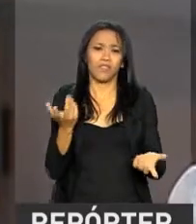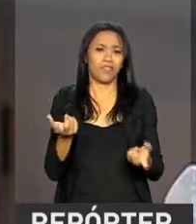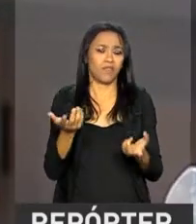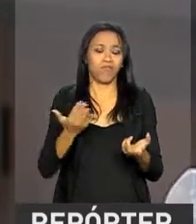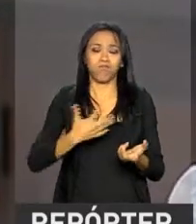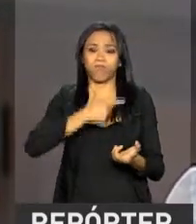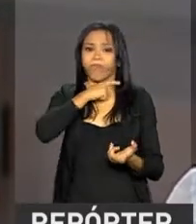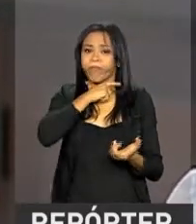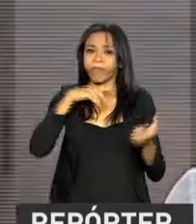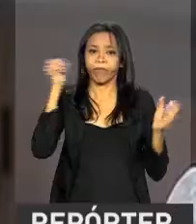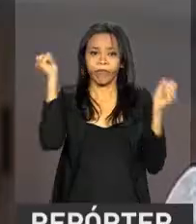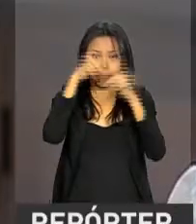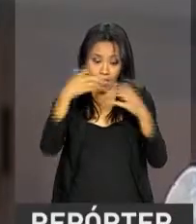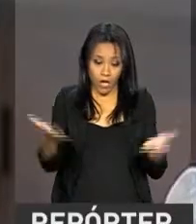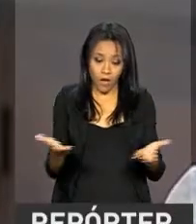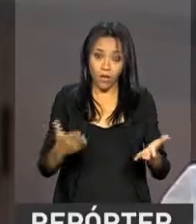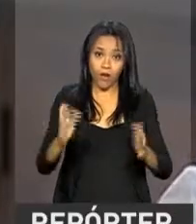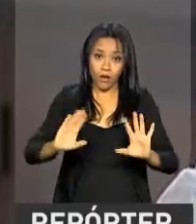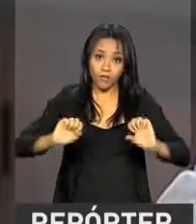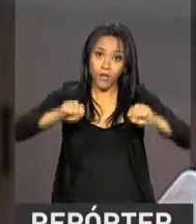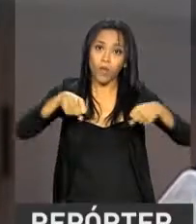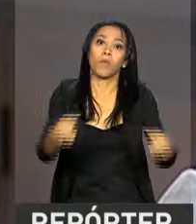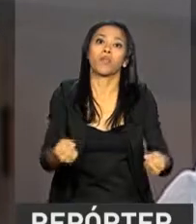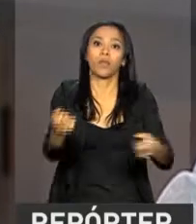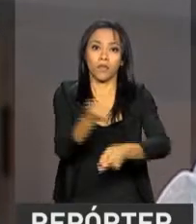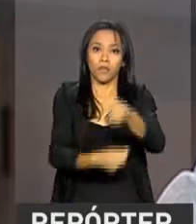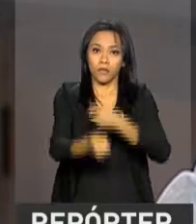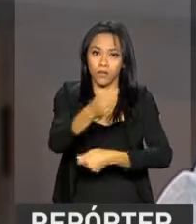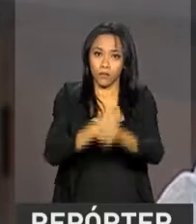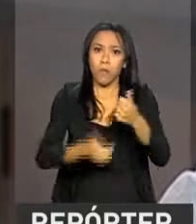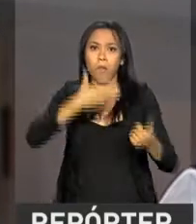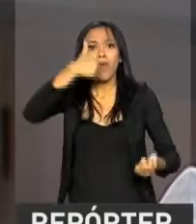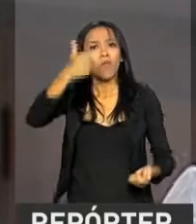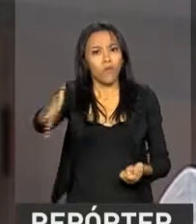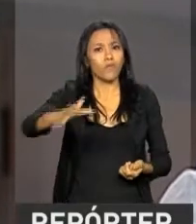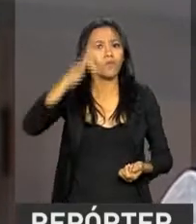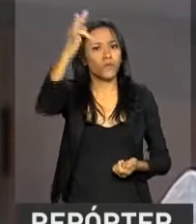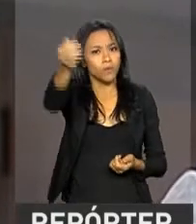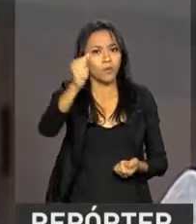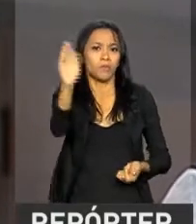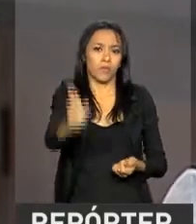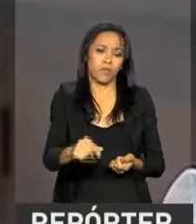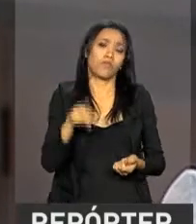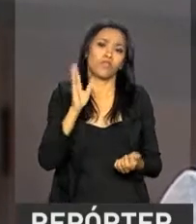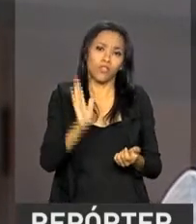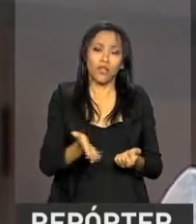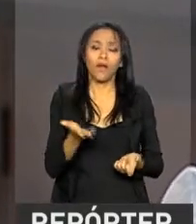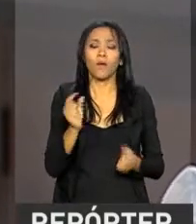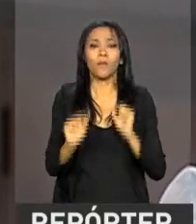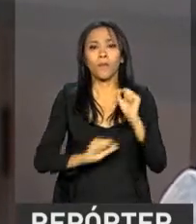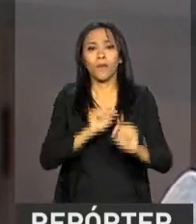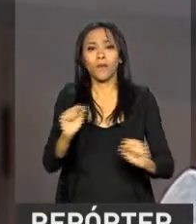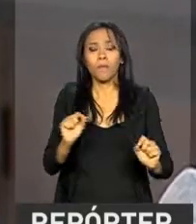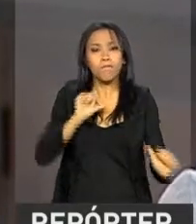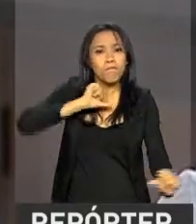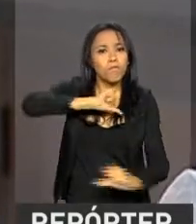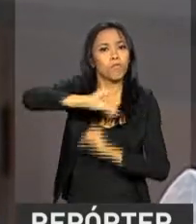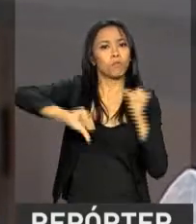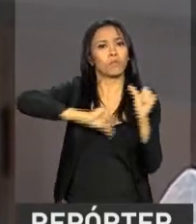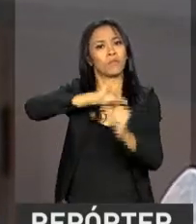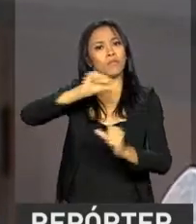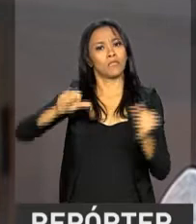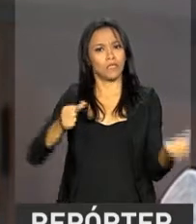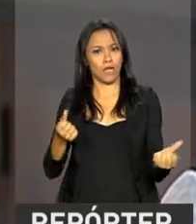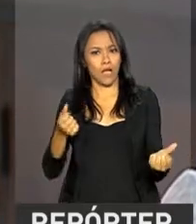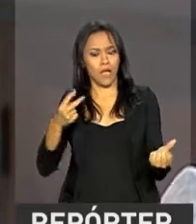agora uma tendência de recuperação as medidas começam agora indicar uma melhora futura mas já é o suficiente para mudar o sentimento dos agentes